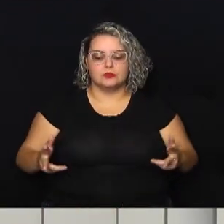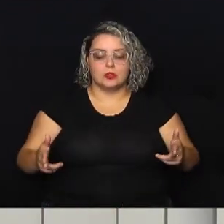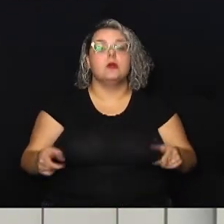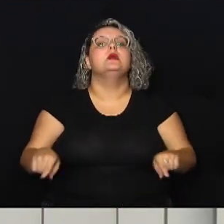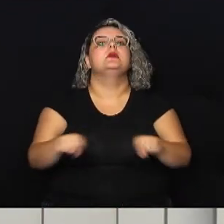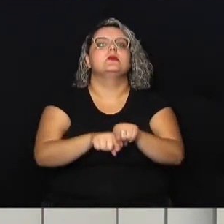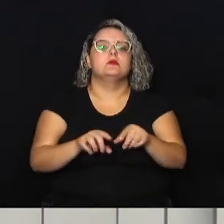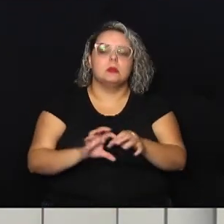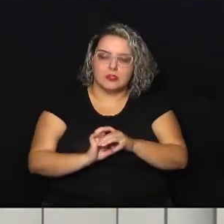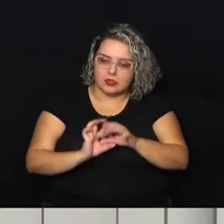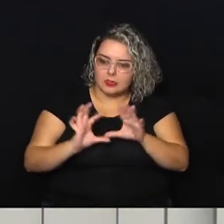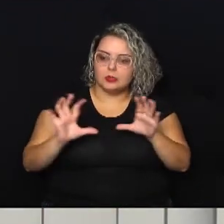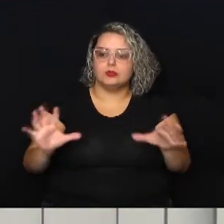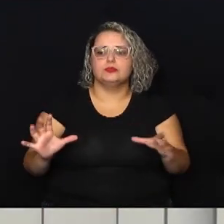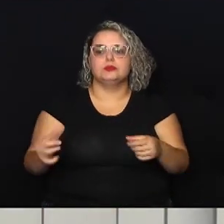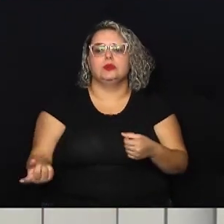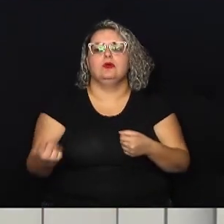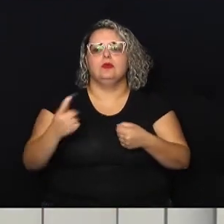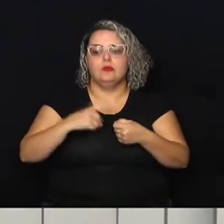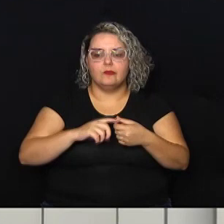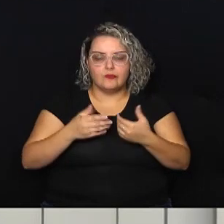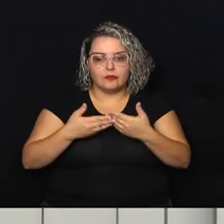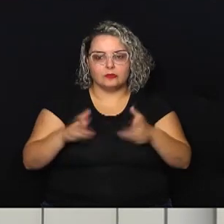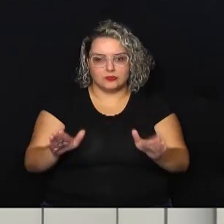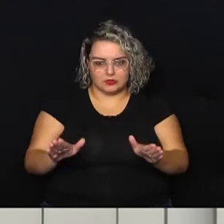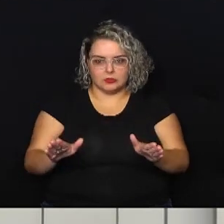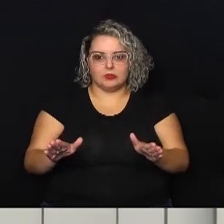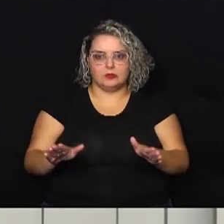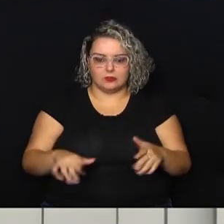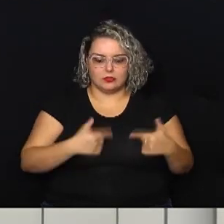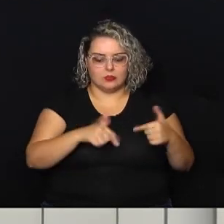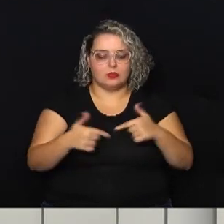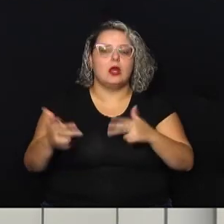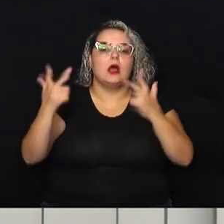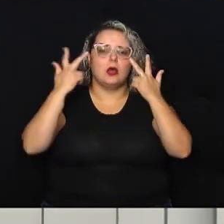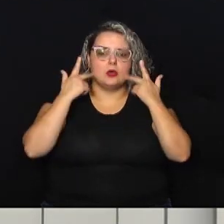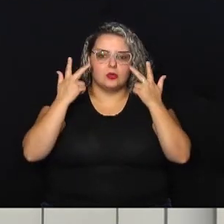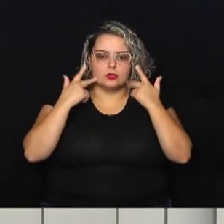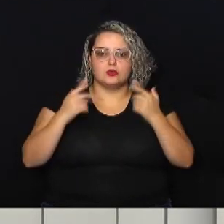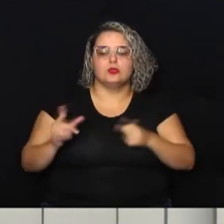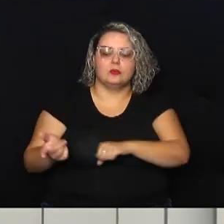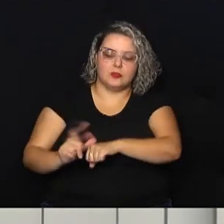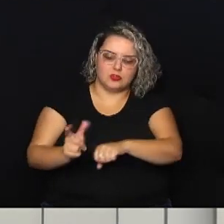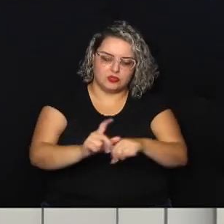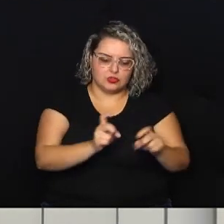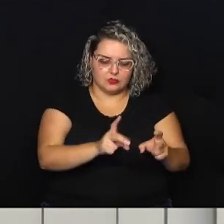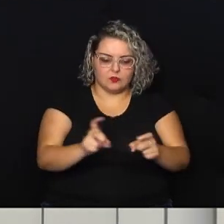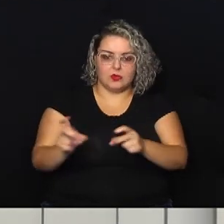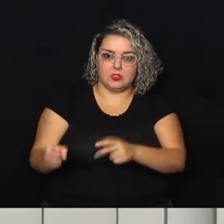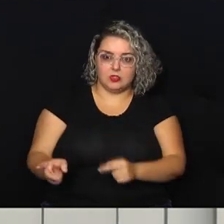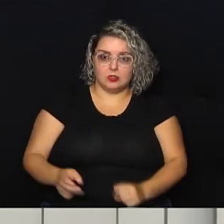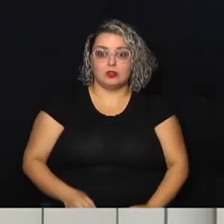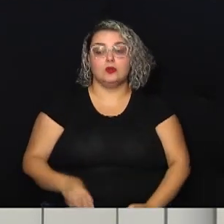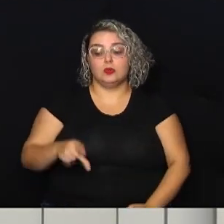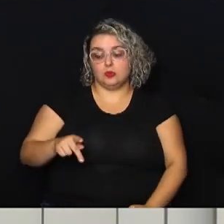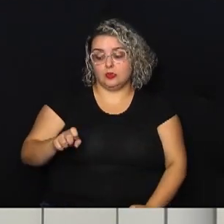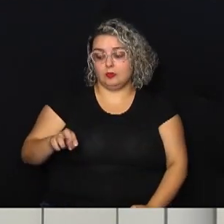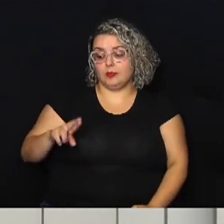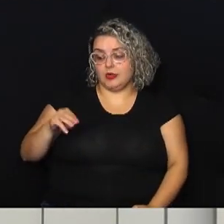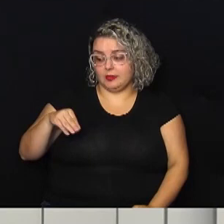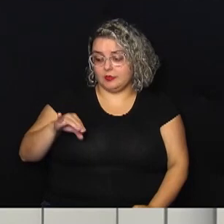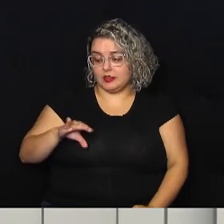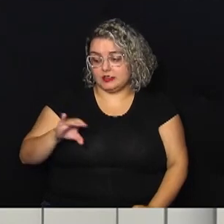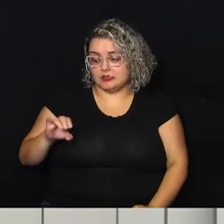estão autorizados a reabrir e voltar com as atividades comerciais. Os permissionários da Lagoa do